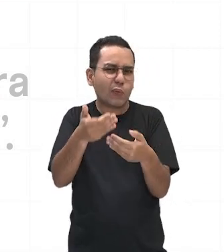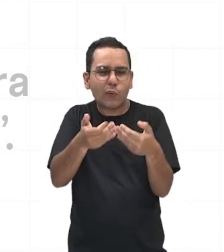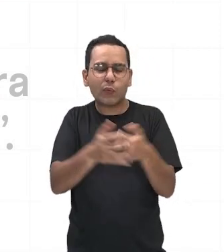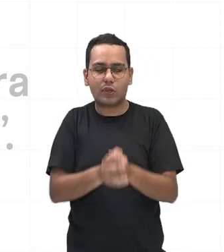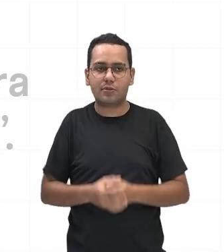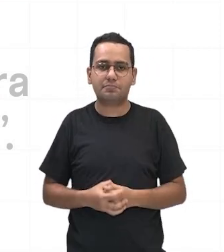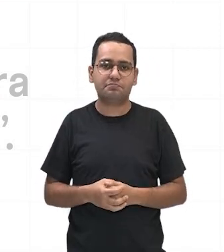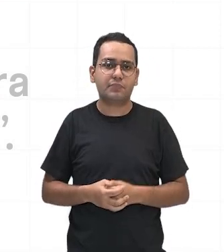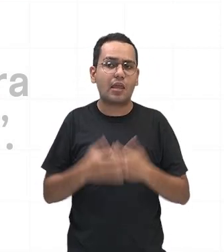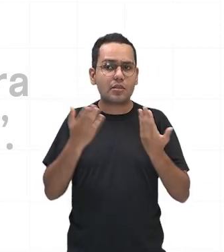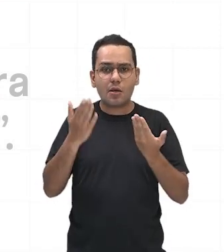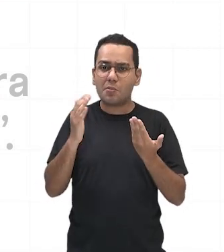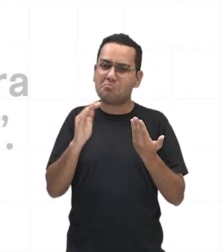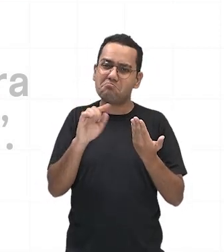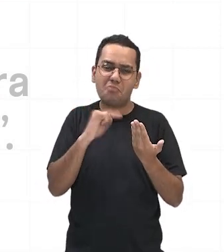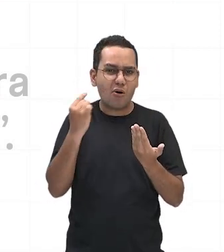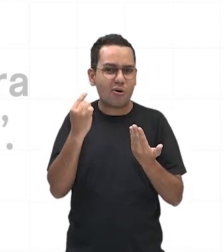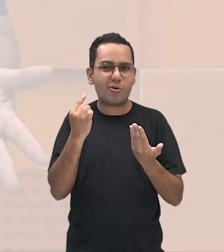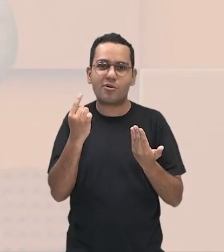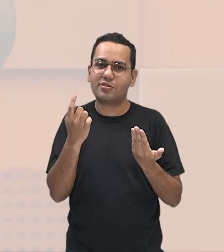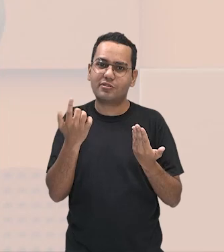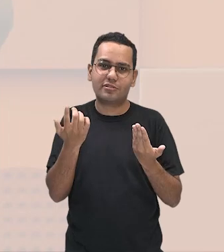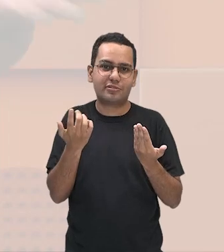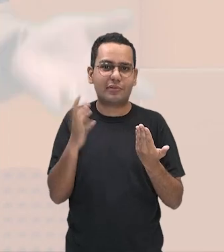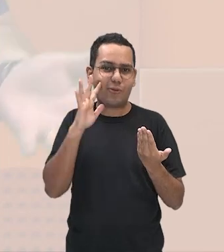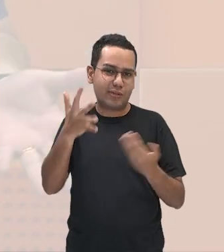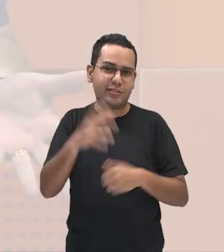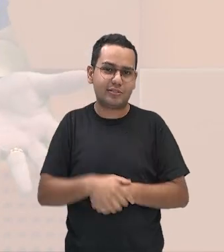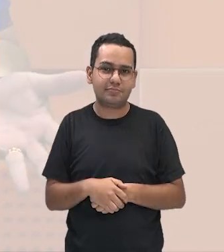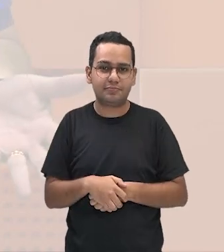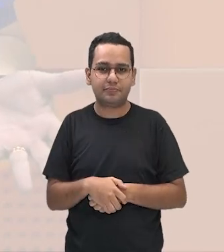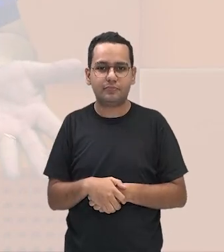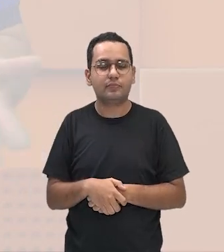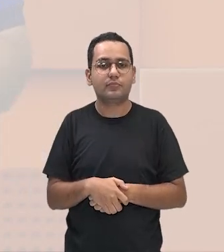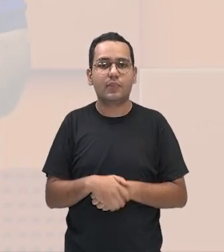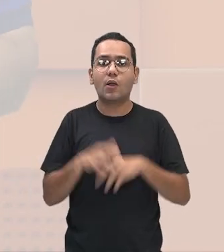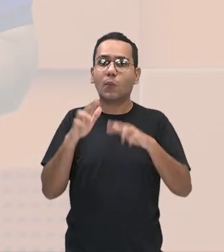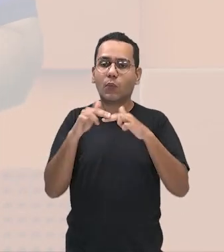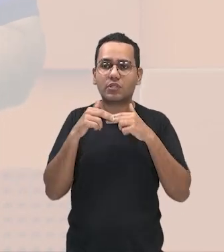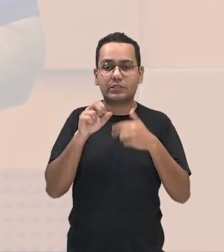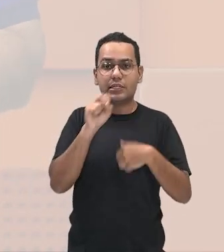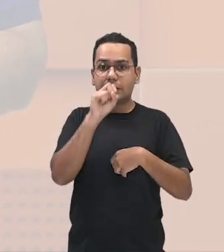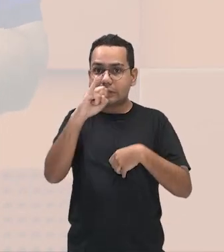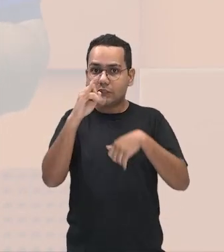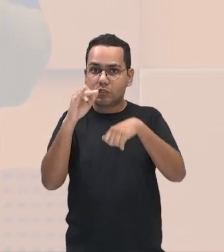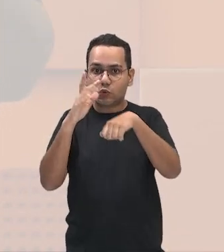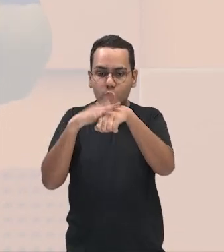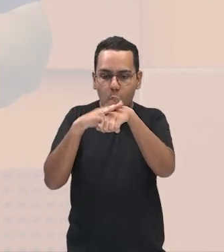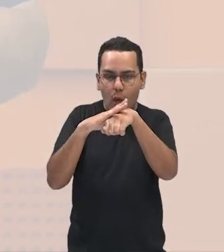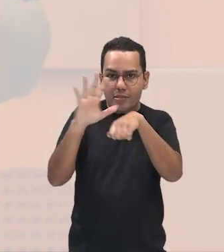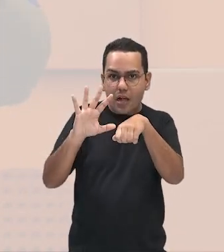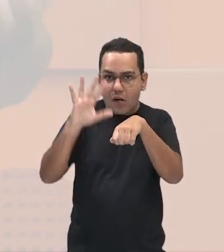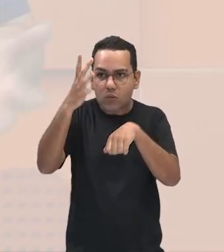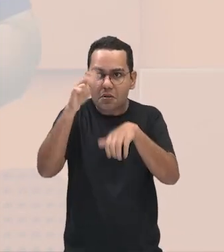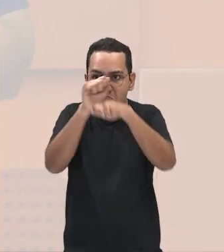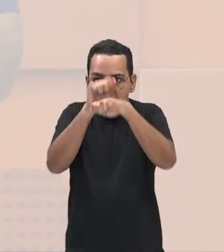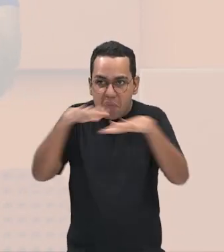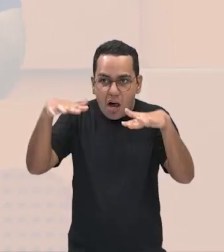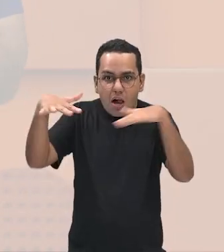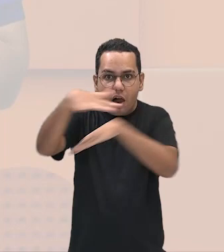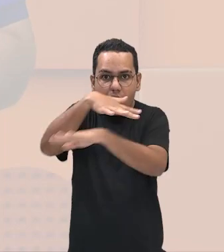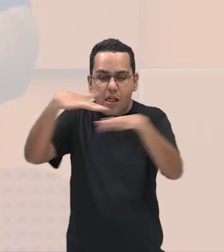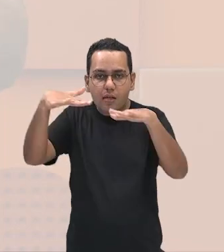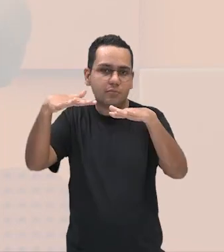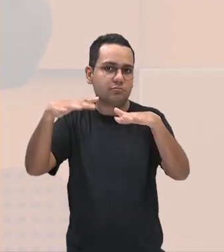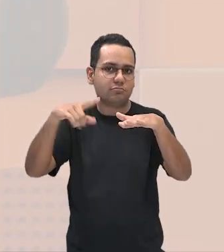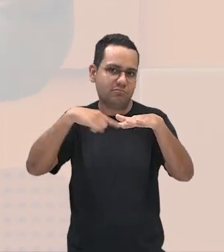quê? Deu alguma coisa errada, vai morrer, né? A medicina não é evoluída. Então, percebam então essa dualidade e esse medo